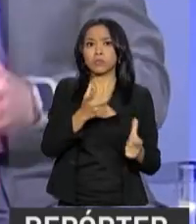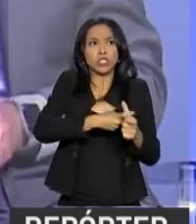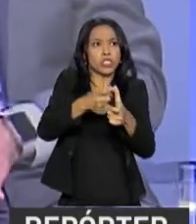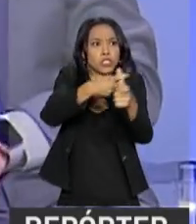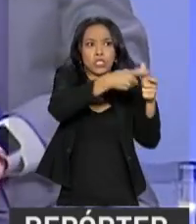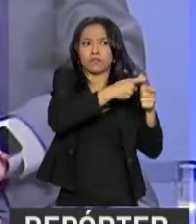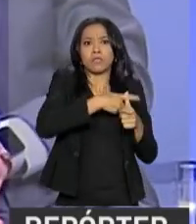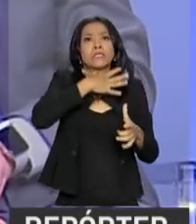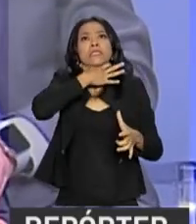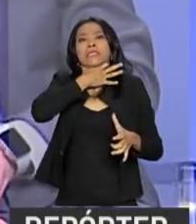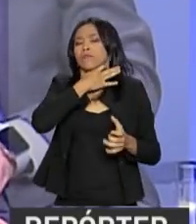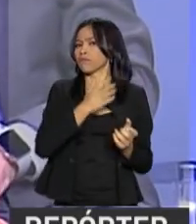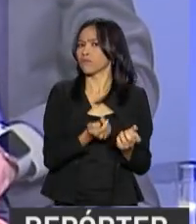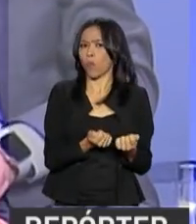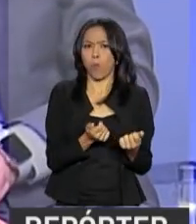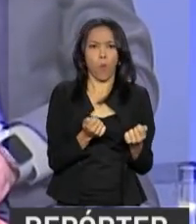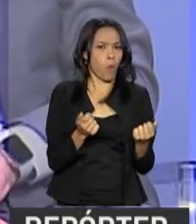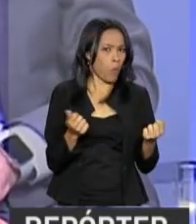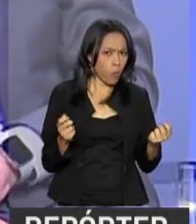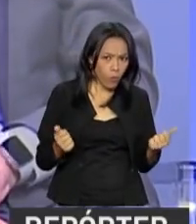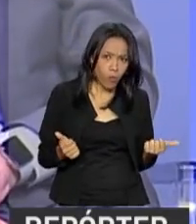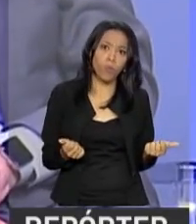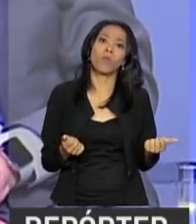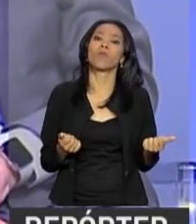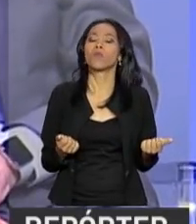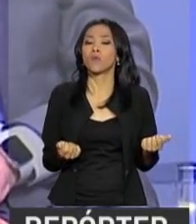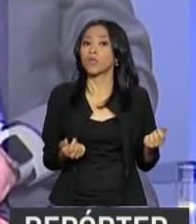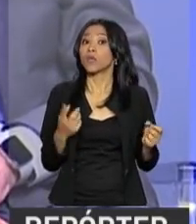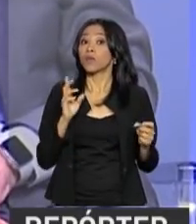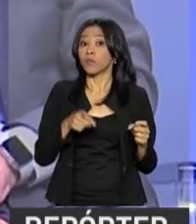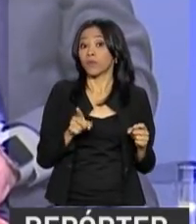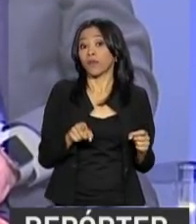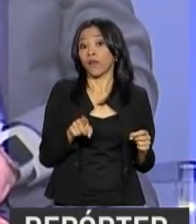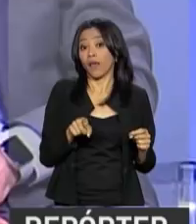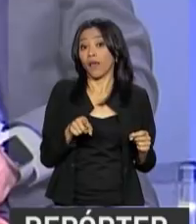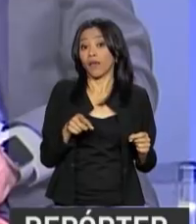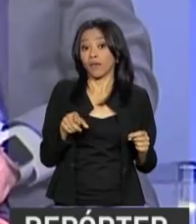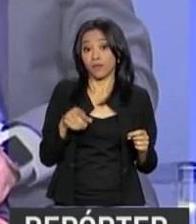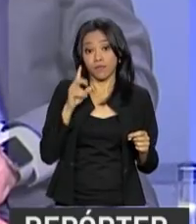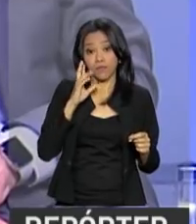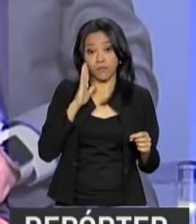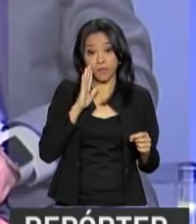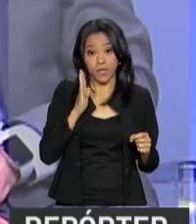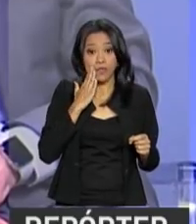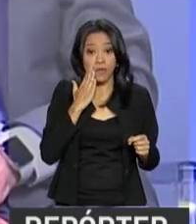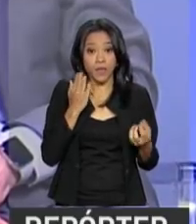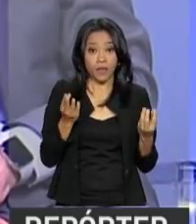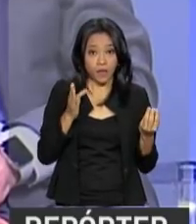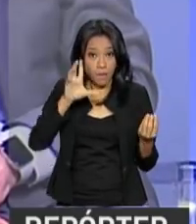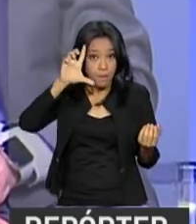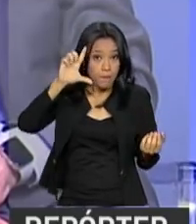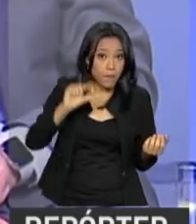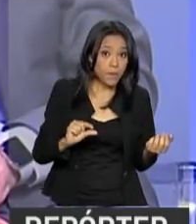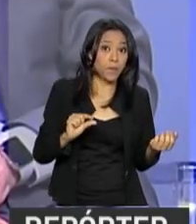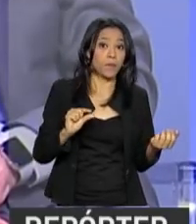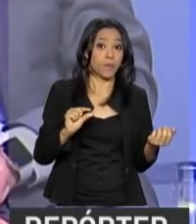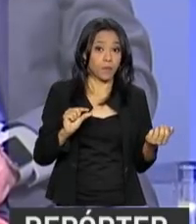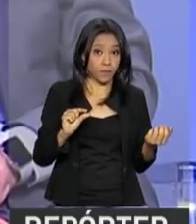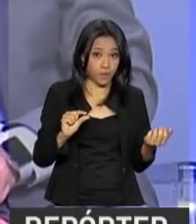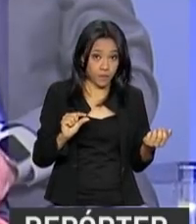olhar pegar o endividamento das famílias de tirarem daqui o endividamento que é de que o mobiliário e equipamentos atingiu a menor ainda o endividamento